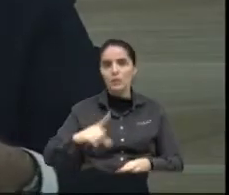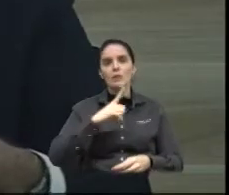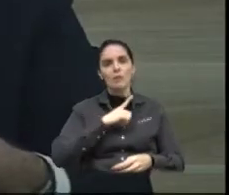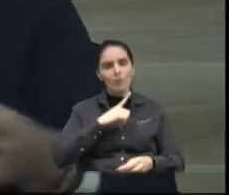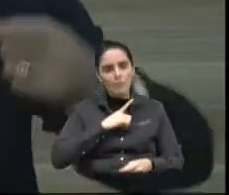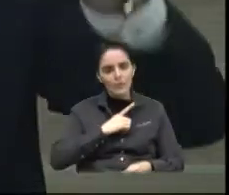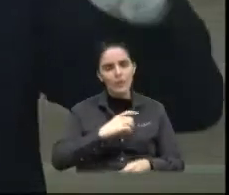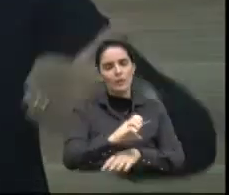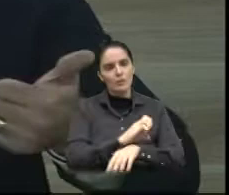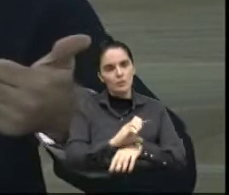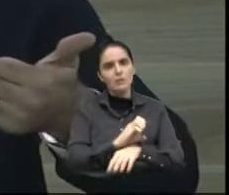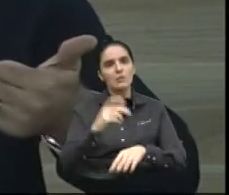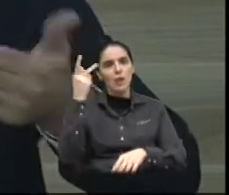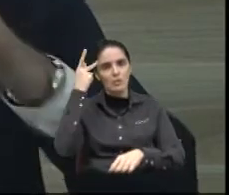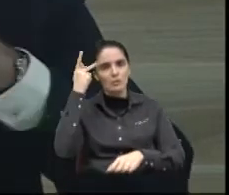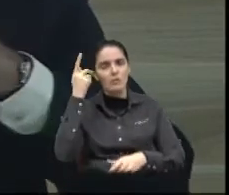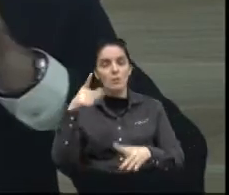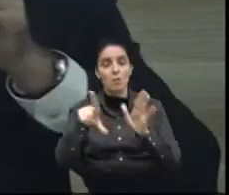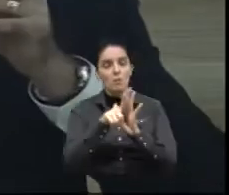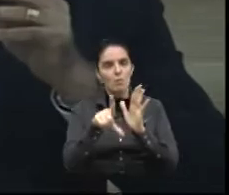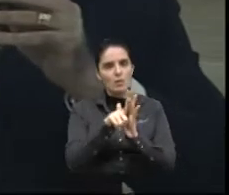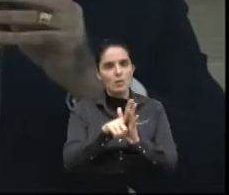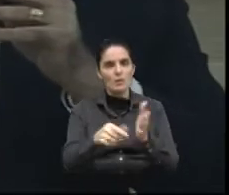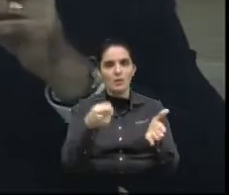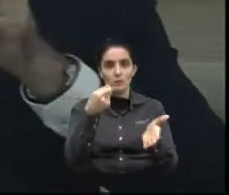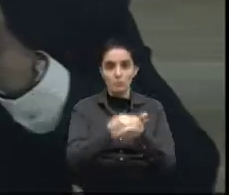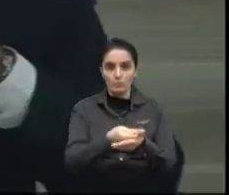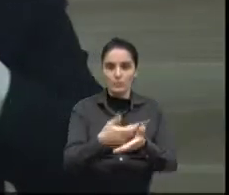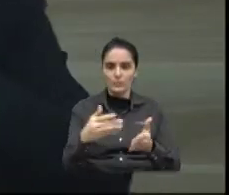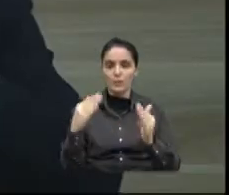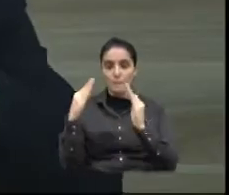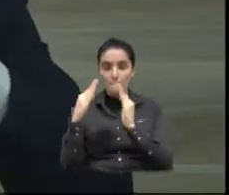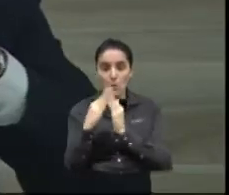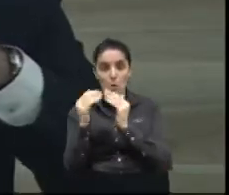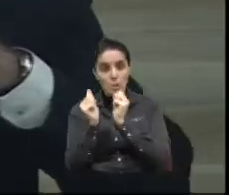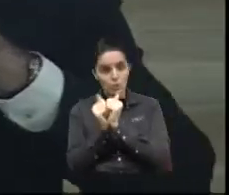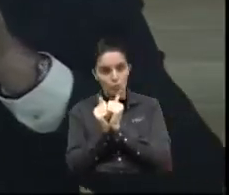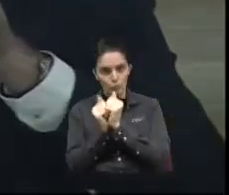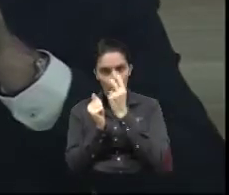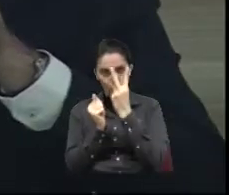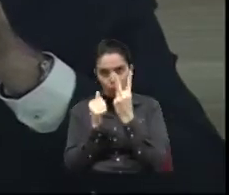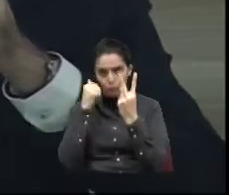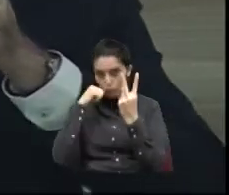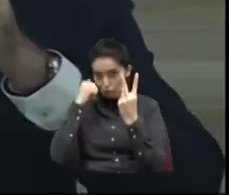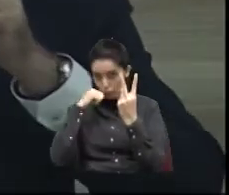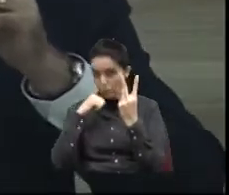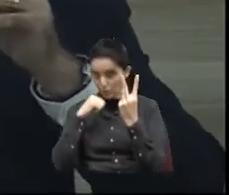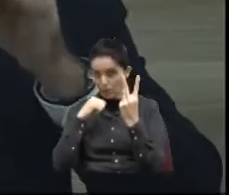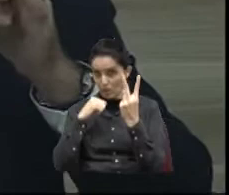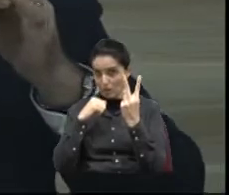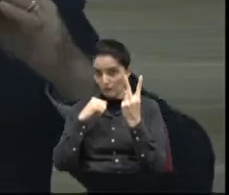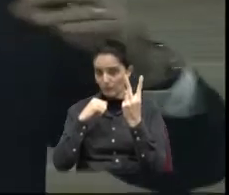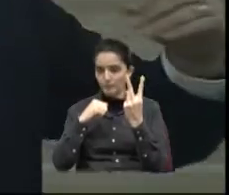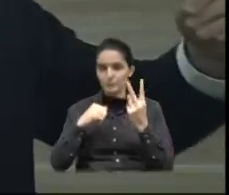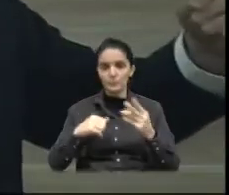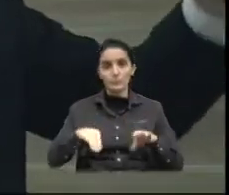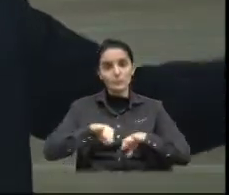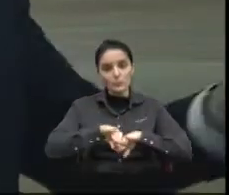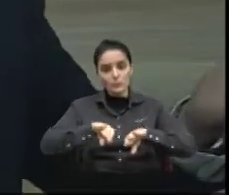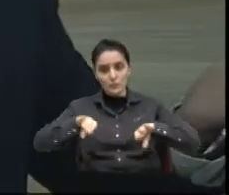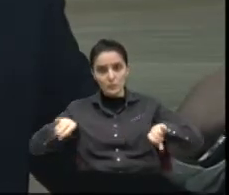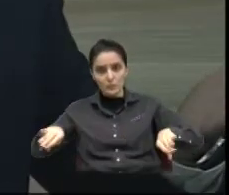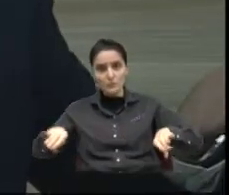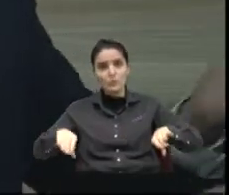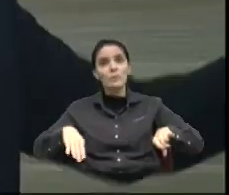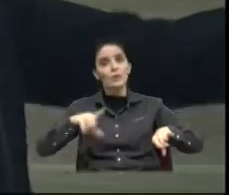isso a lei já tem isso se moram junto duas mulheres num determinado tempo se a separação já